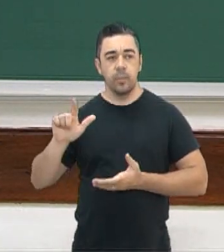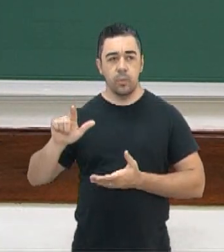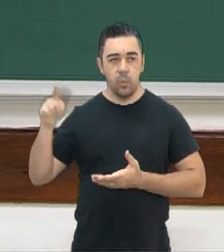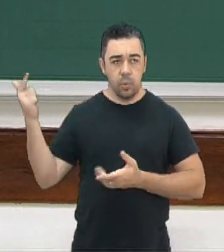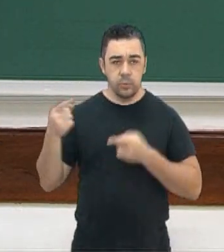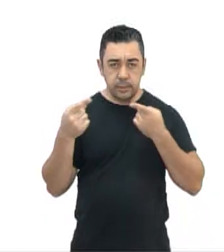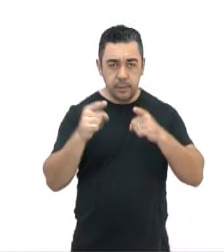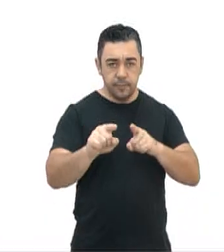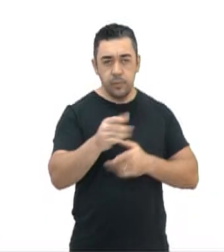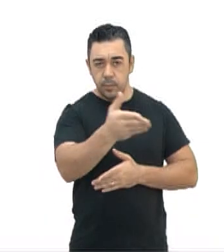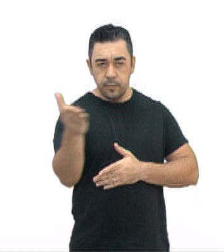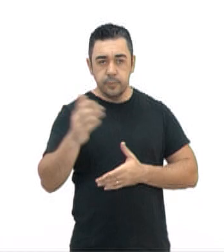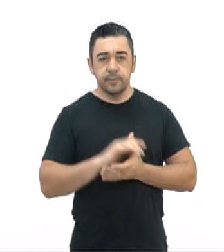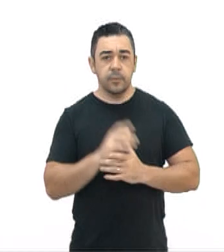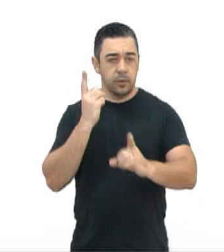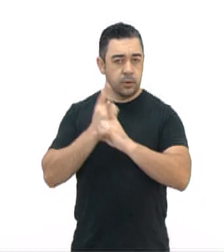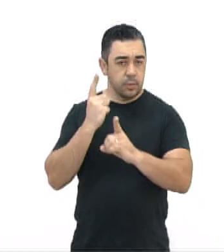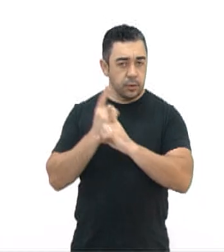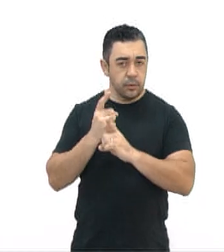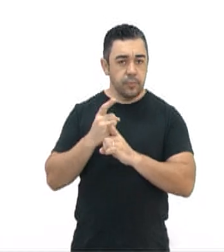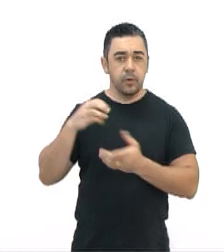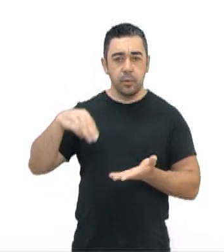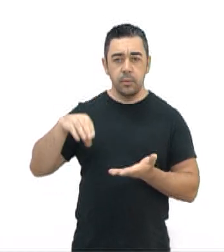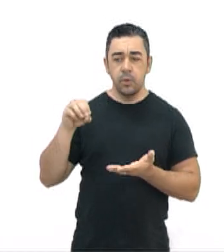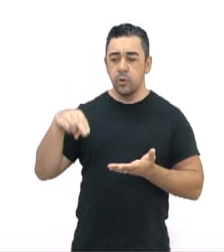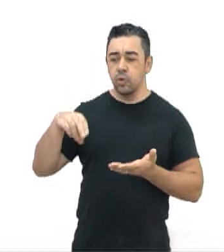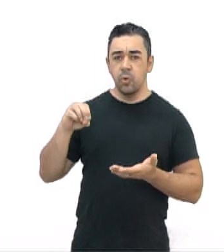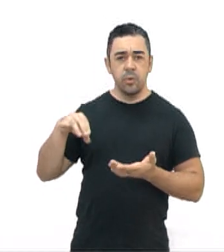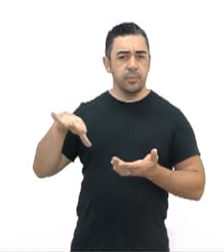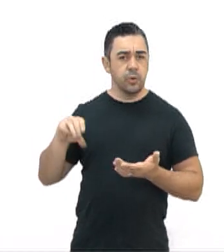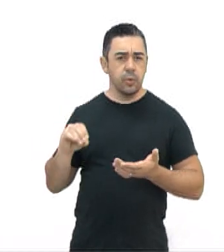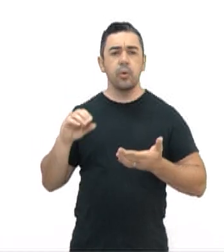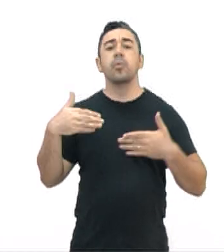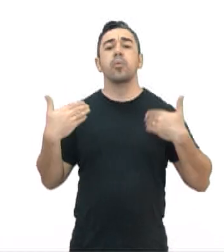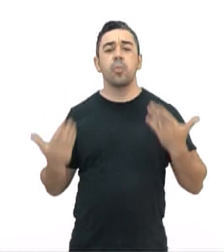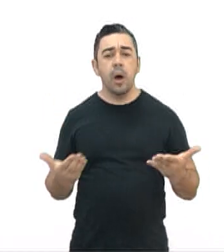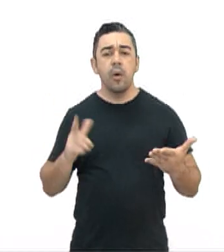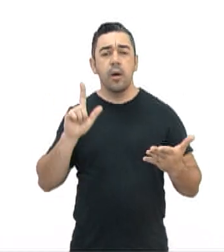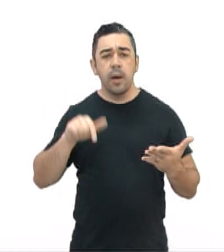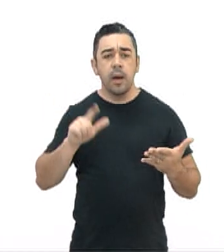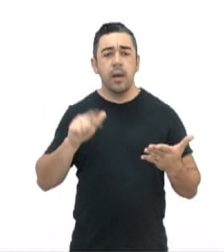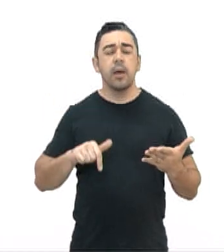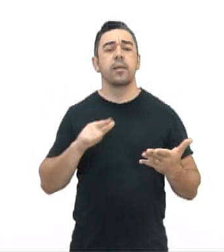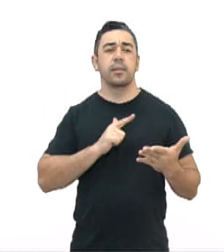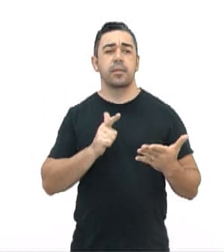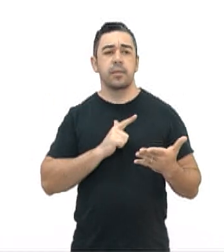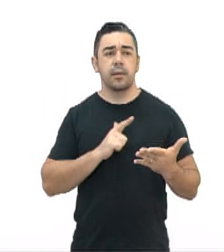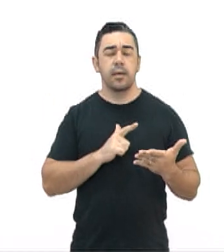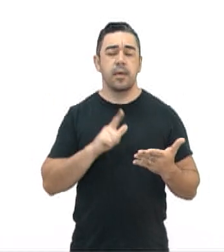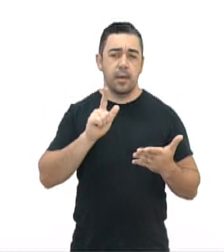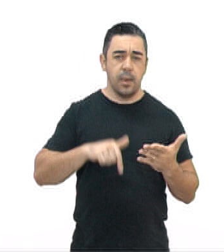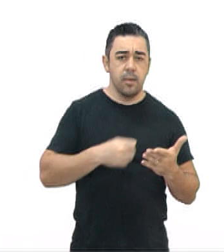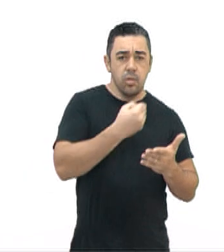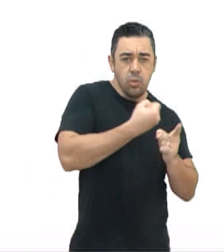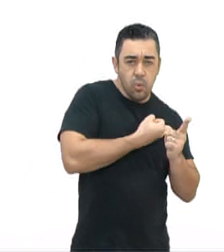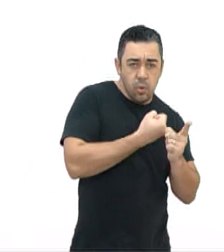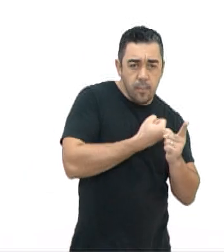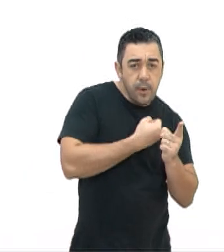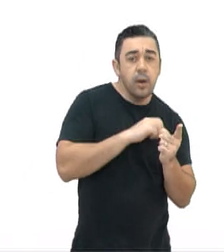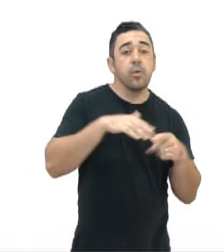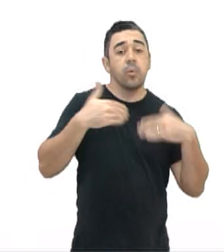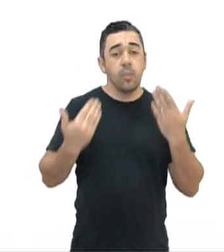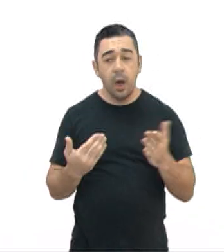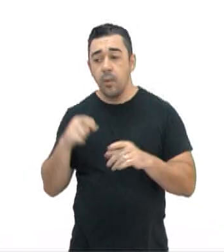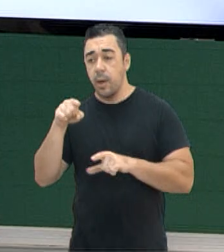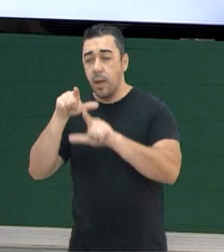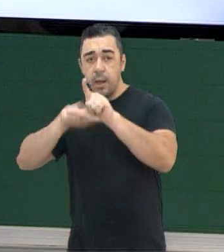Outro desafio, identifique nos monômios abaixo quais os coeficientes e quais são as partes literais. Isso é para a gente